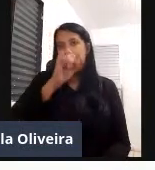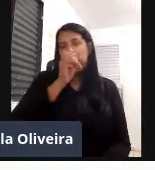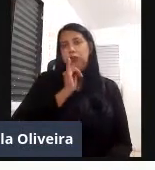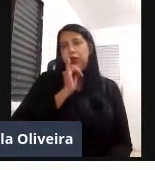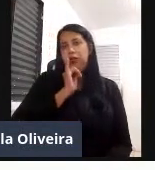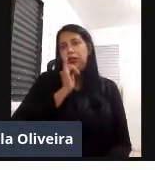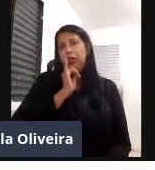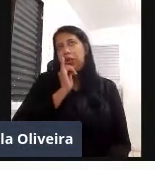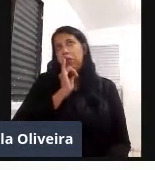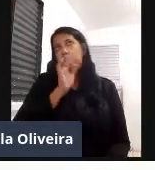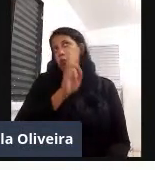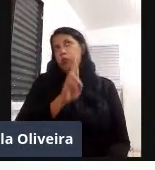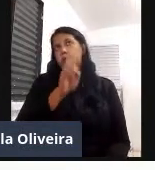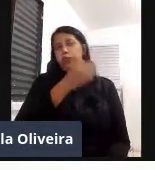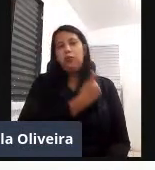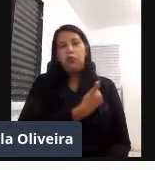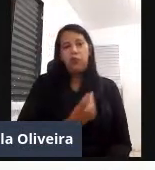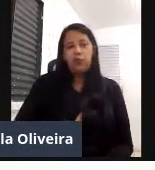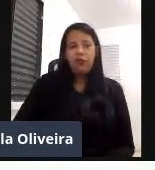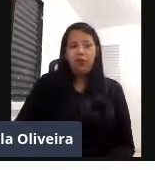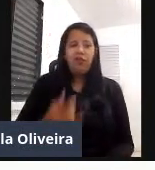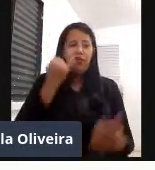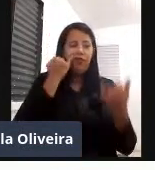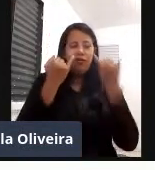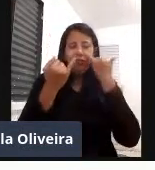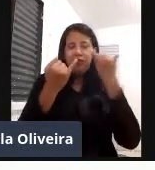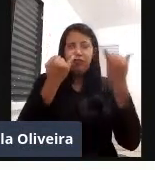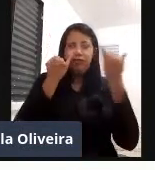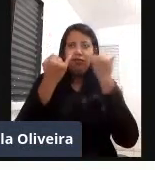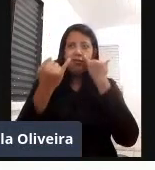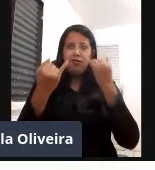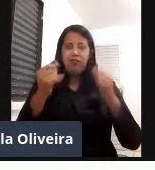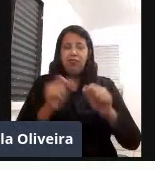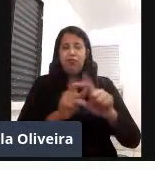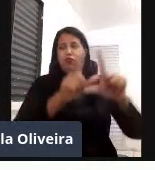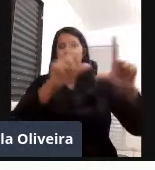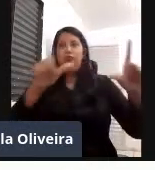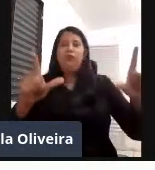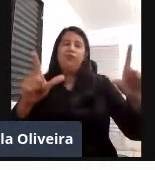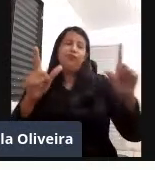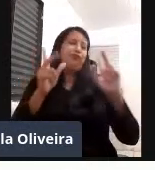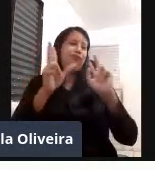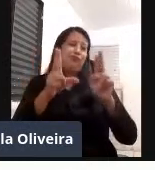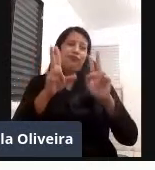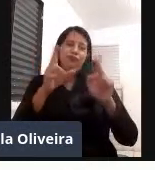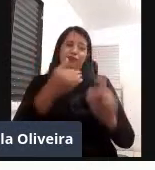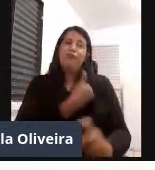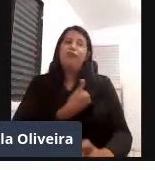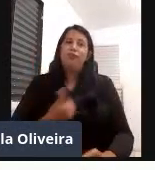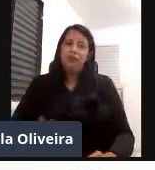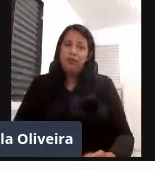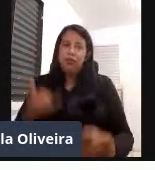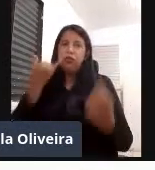dizer assim, né? Ele vai pesquisar e vai recuperar na mesma ordem. Então, a ordem também vai influenciar.